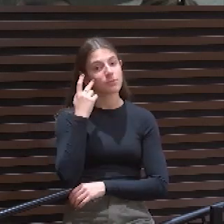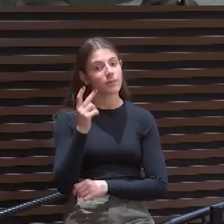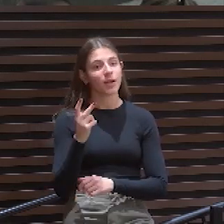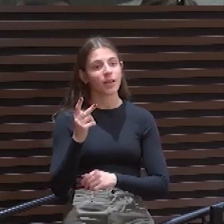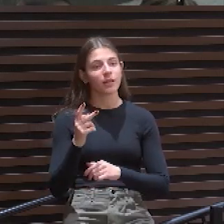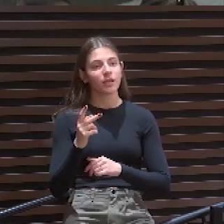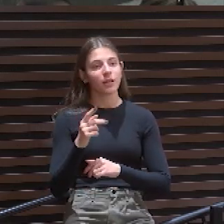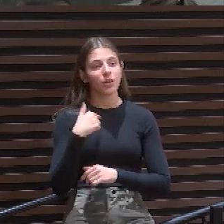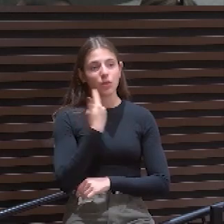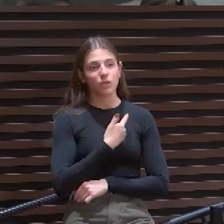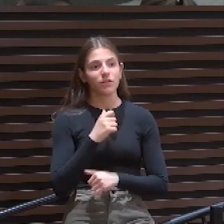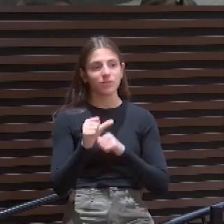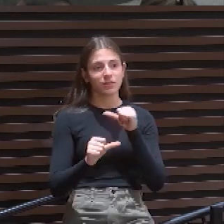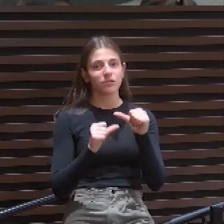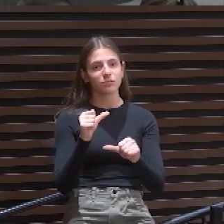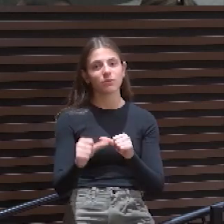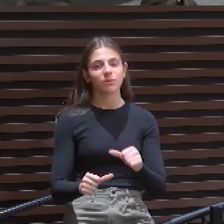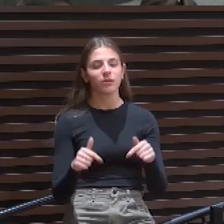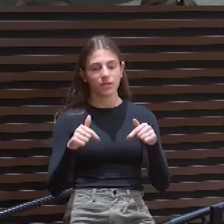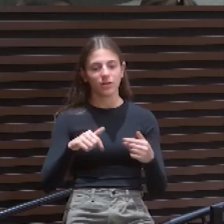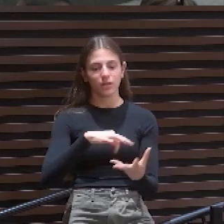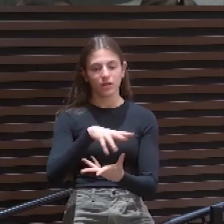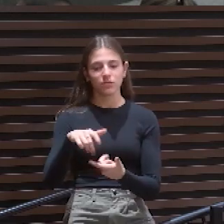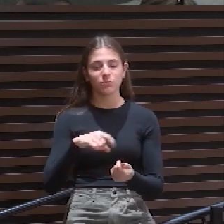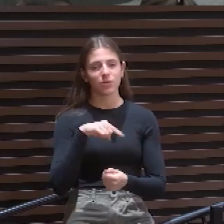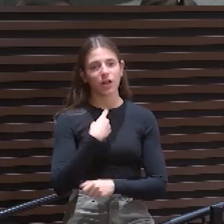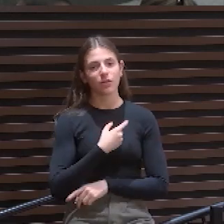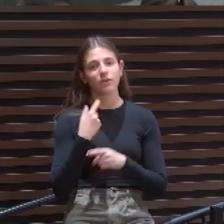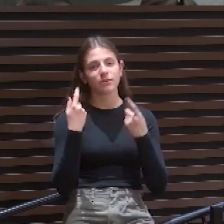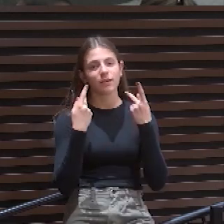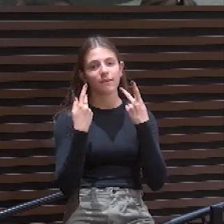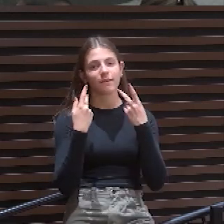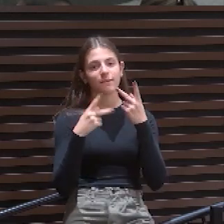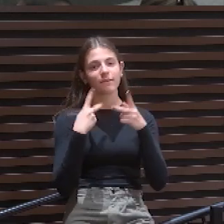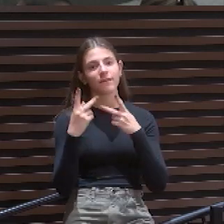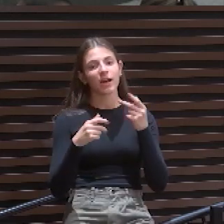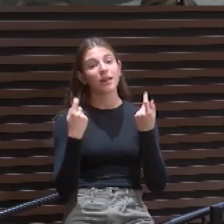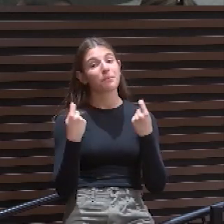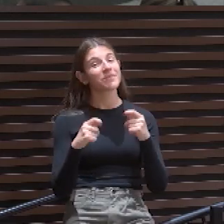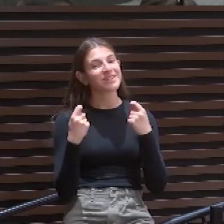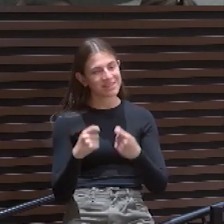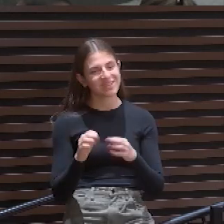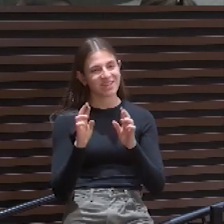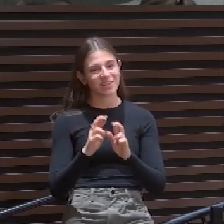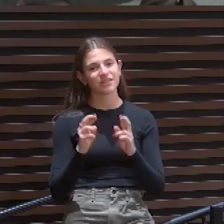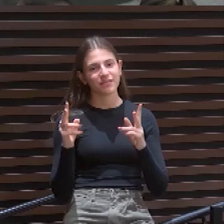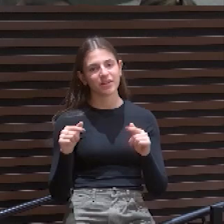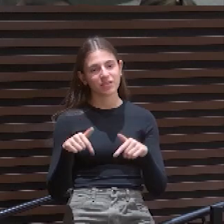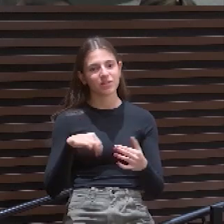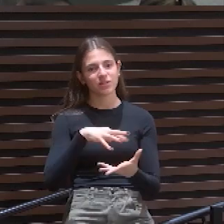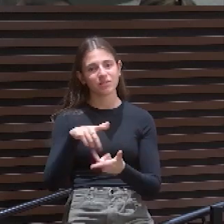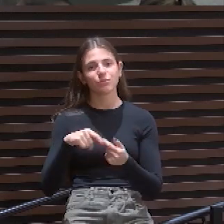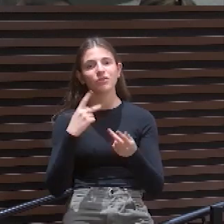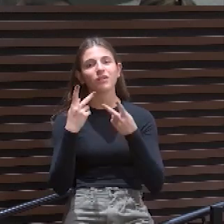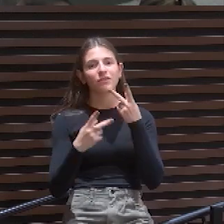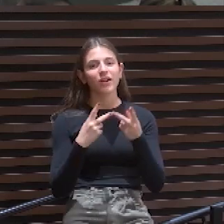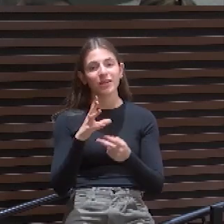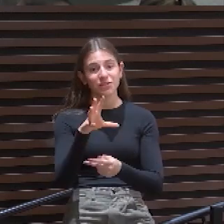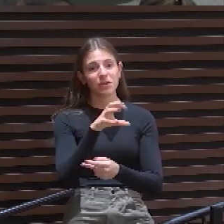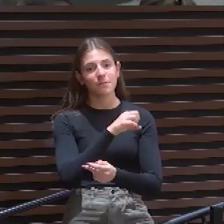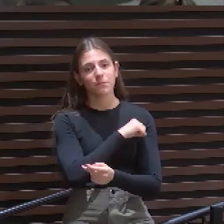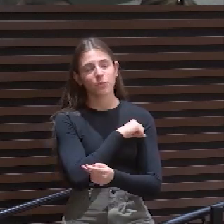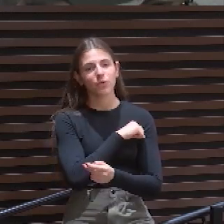mundo hostil. A nossa fala tem que ser diferente nesse mundo hostil. Fala de amor,